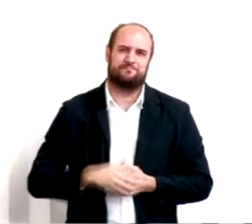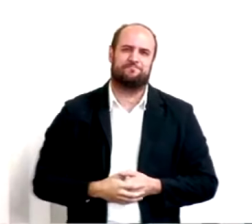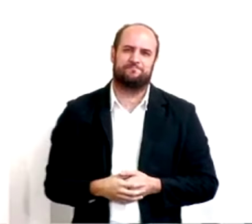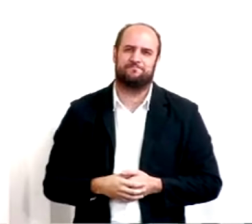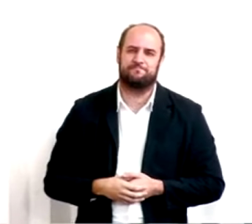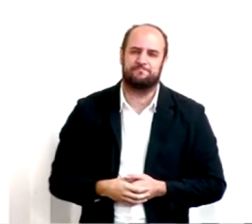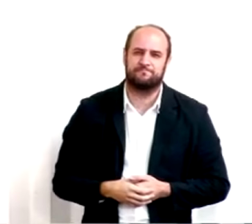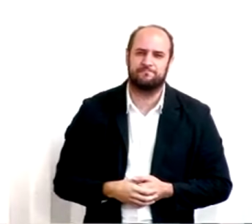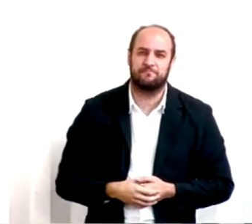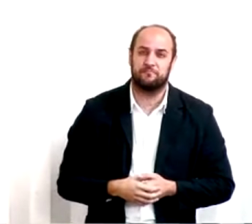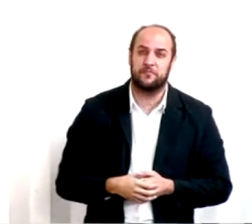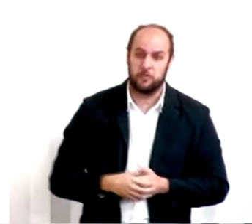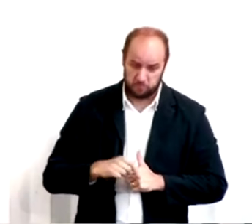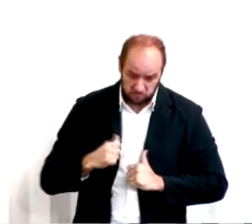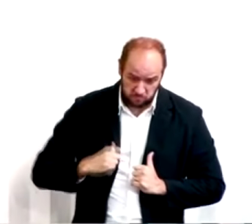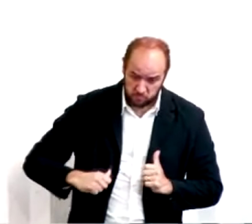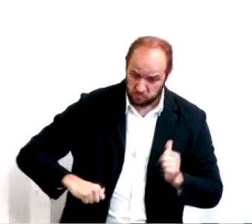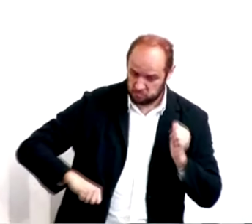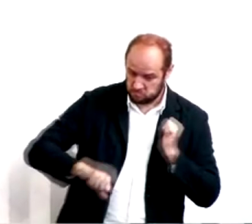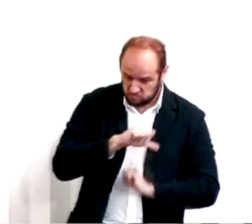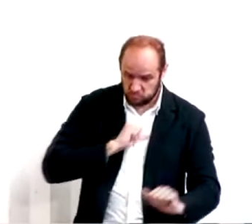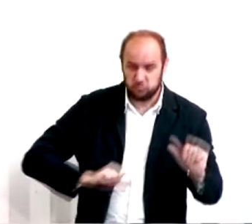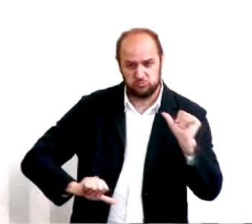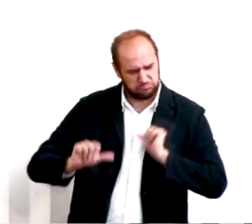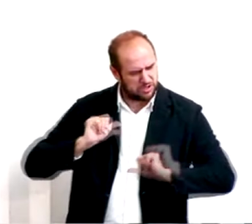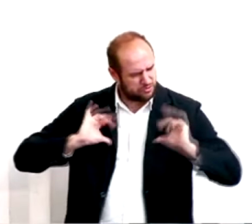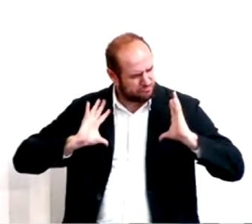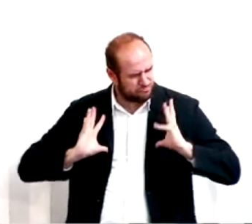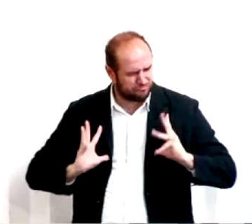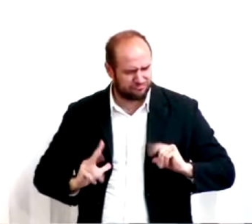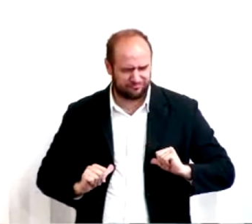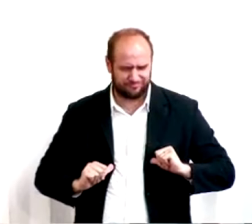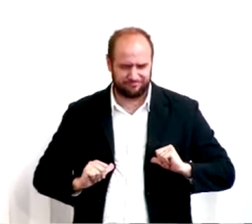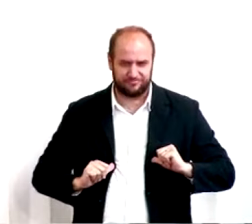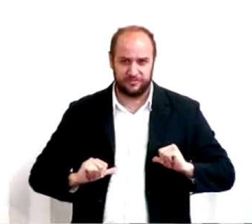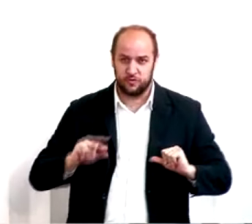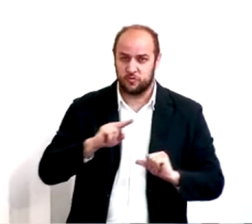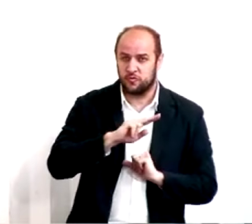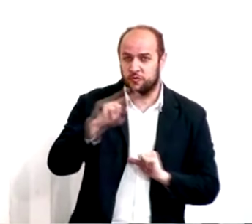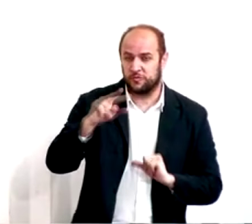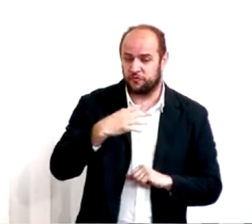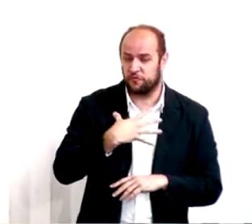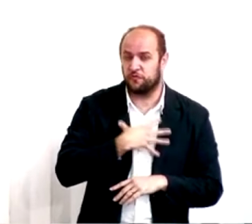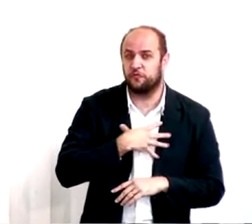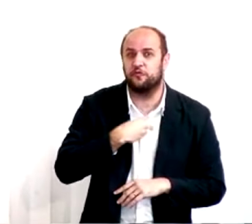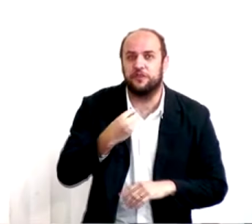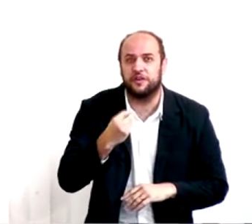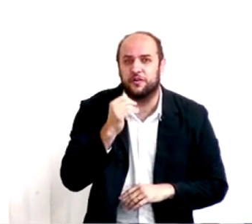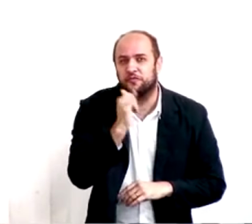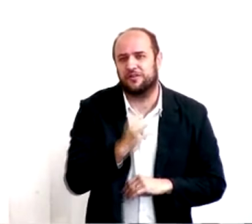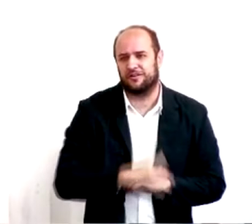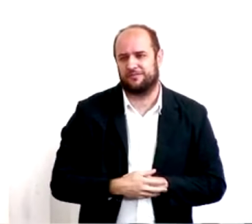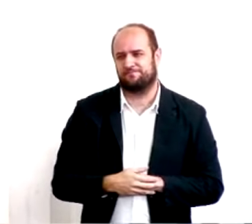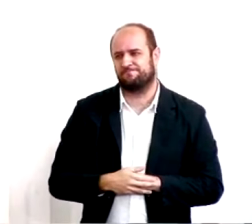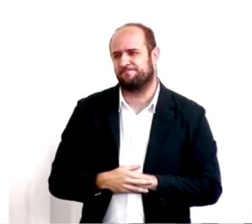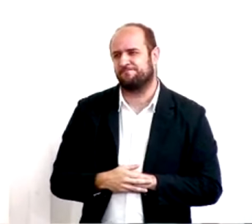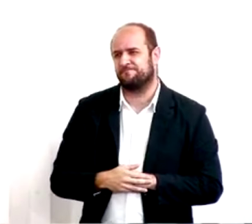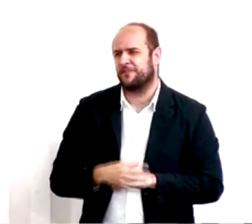mas nos transformou nos chamou de filhos a minha oração é que as crianças que